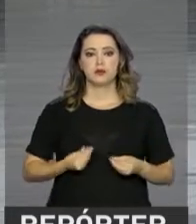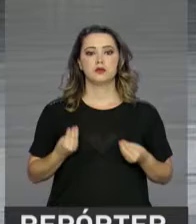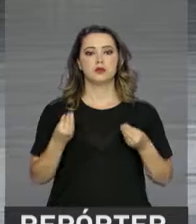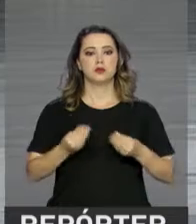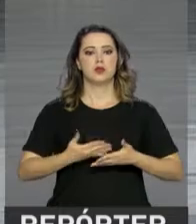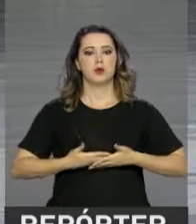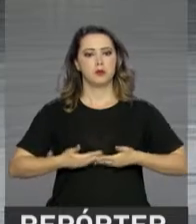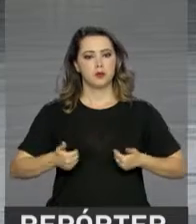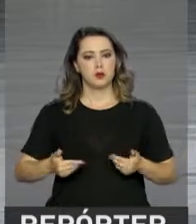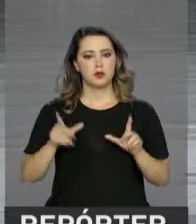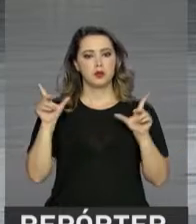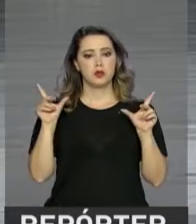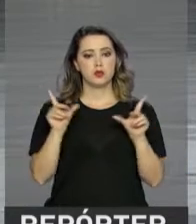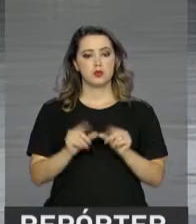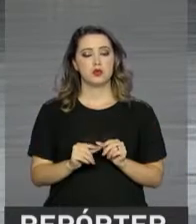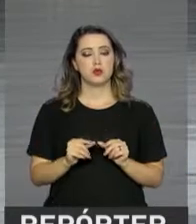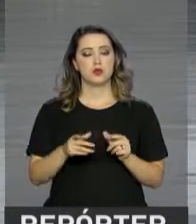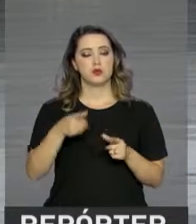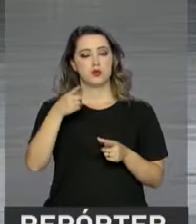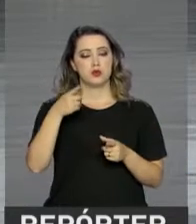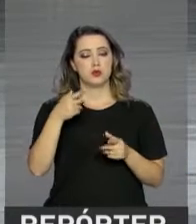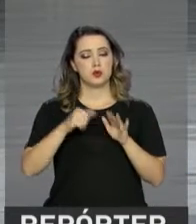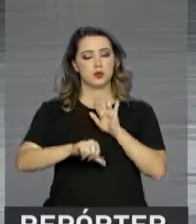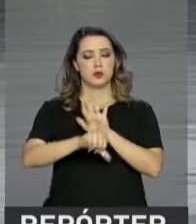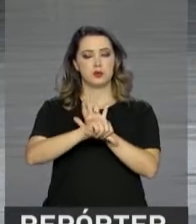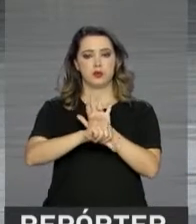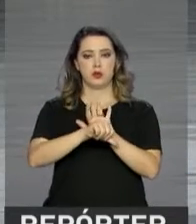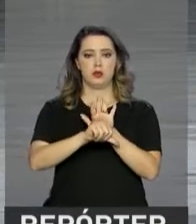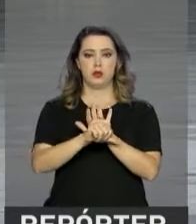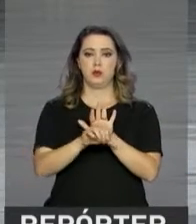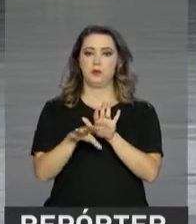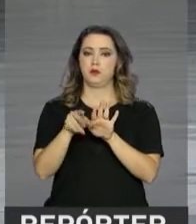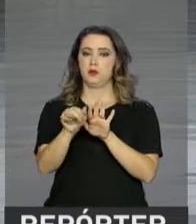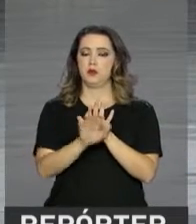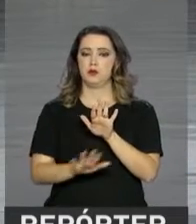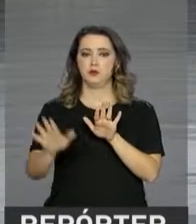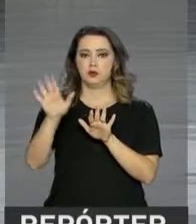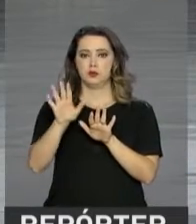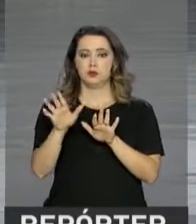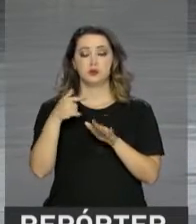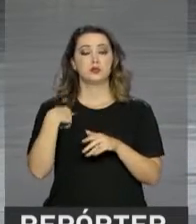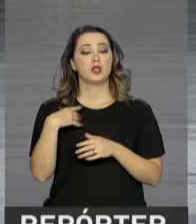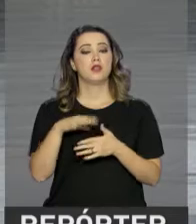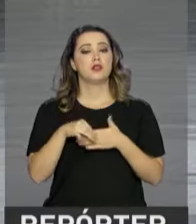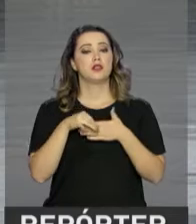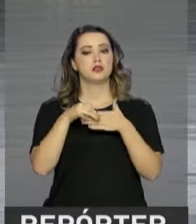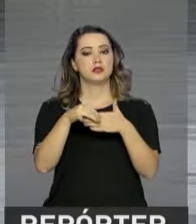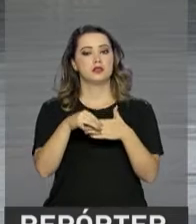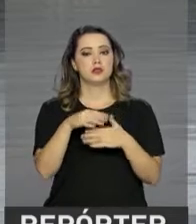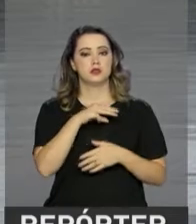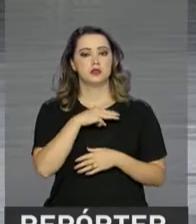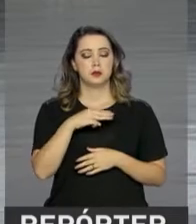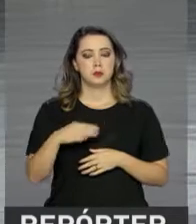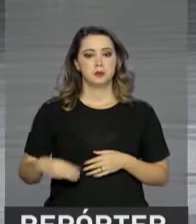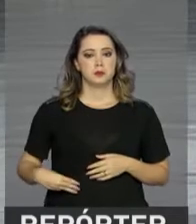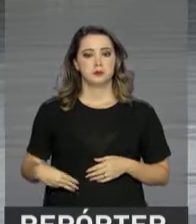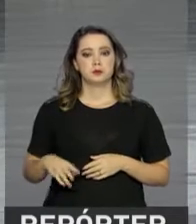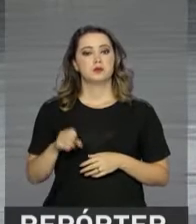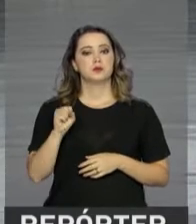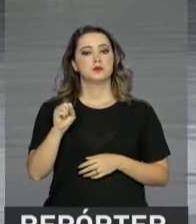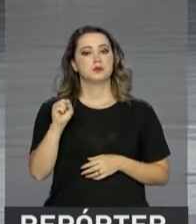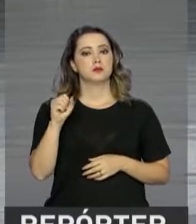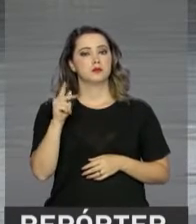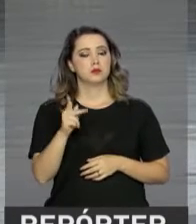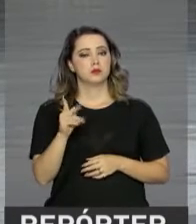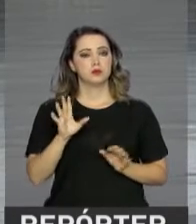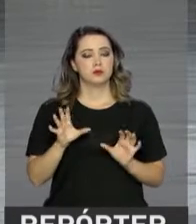redução da criminalidade em todo o país. Essa Câmara, quem vai presidir essa Câmara é o ministro da Segurança Pública, Raul Jungmann, e